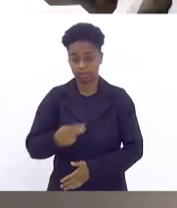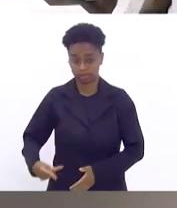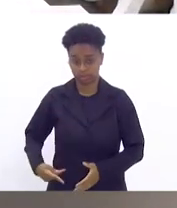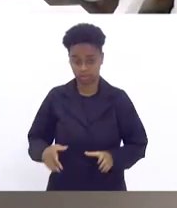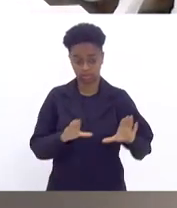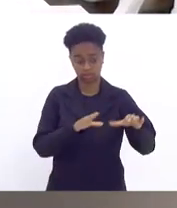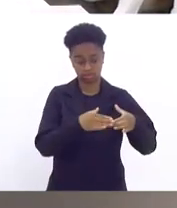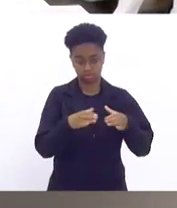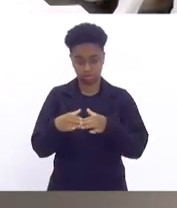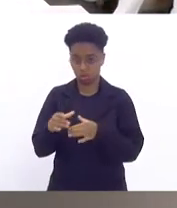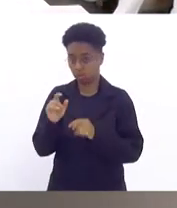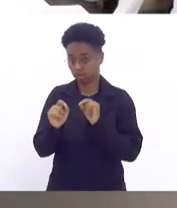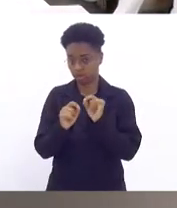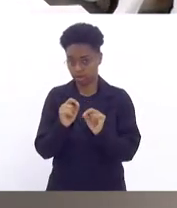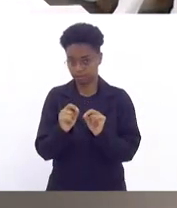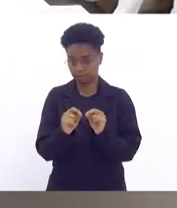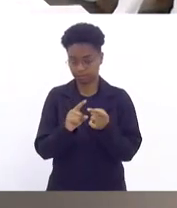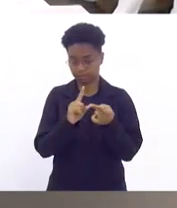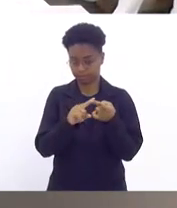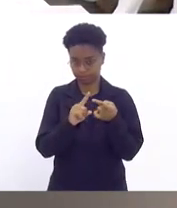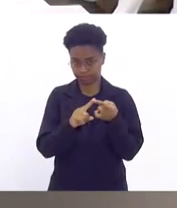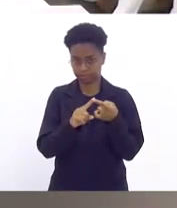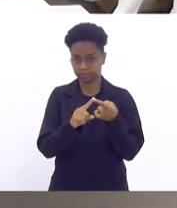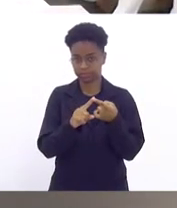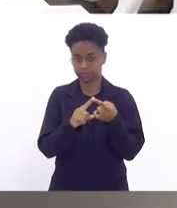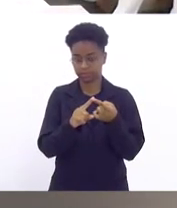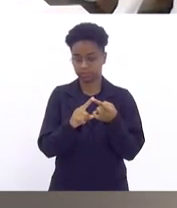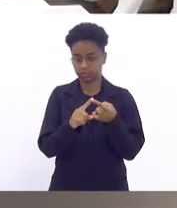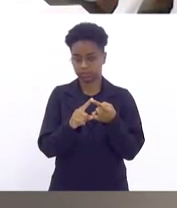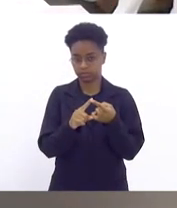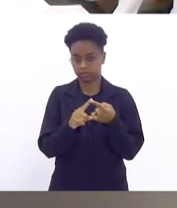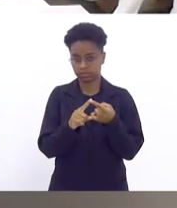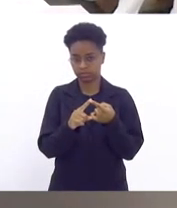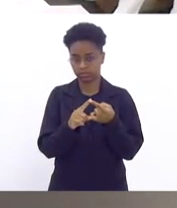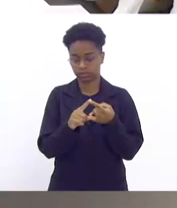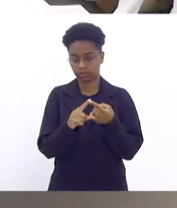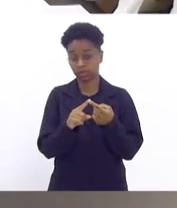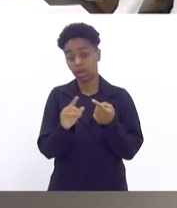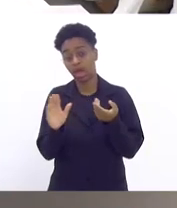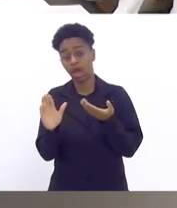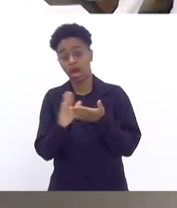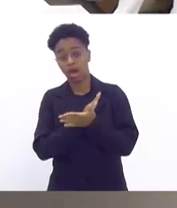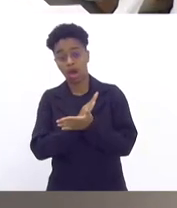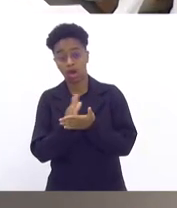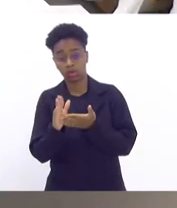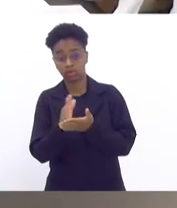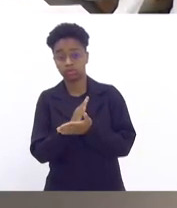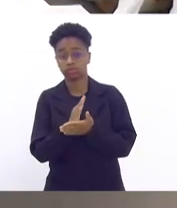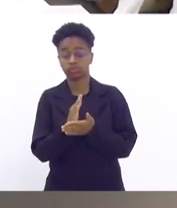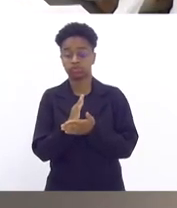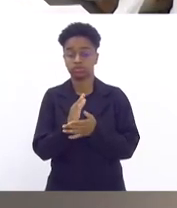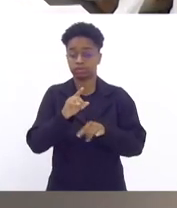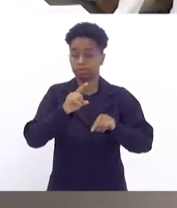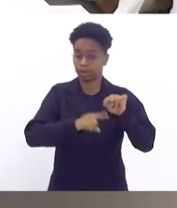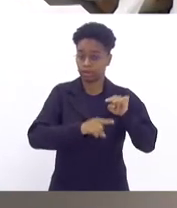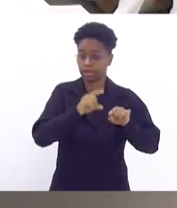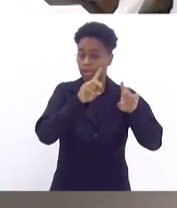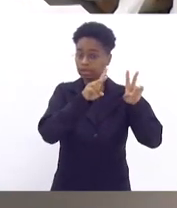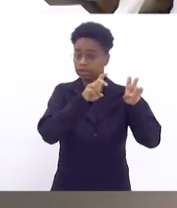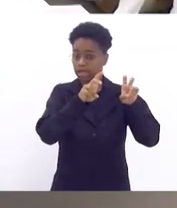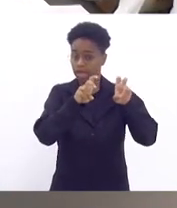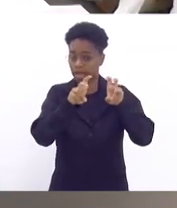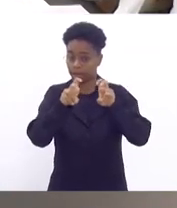em dois sentidos o primeiro deles era que alguns objetos das frentes temas das